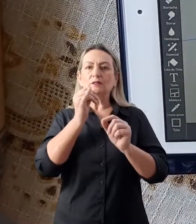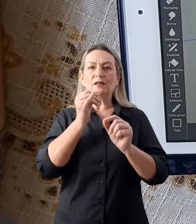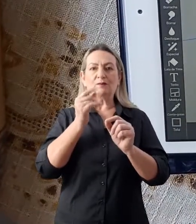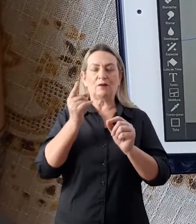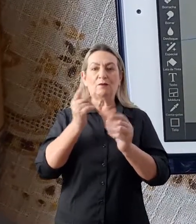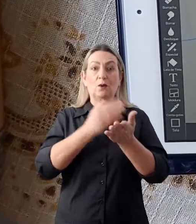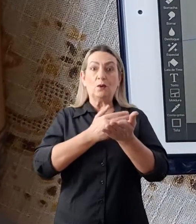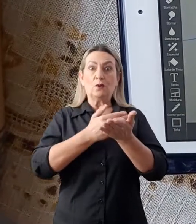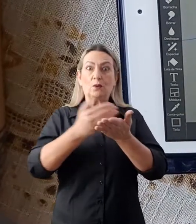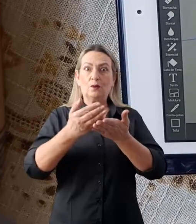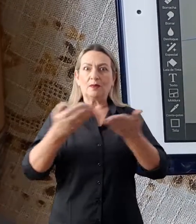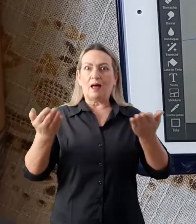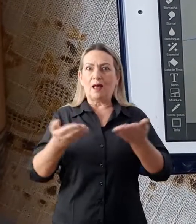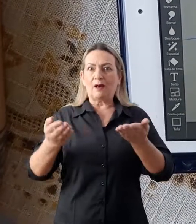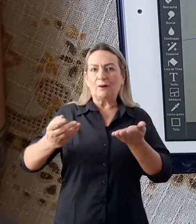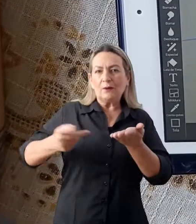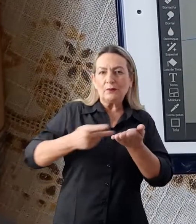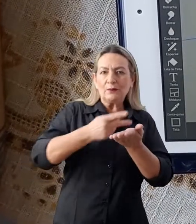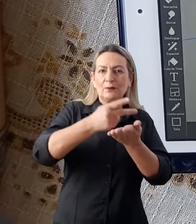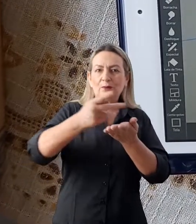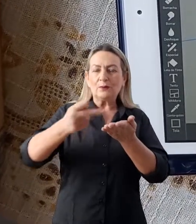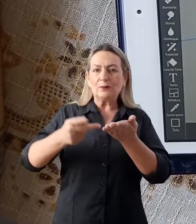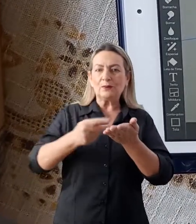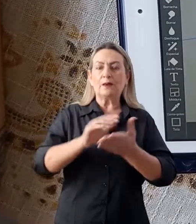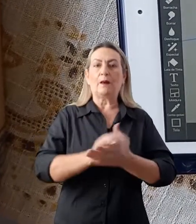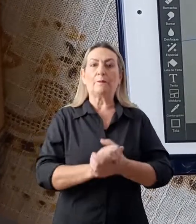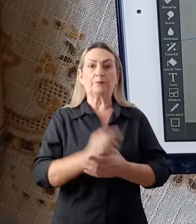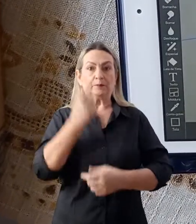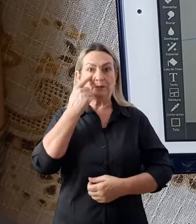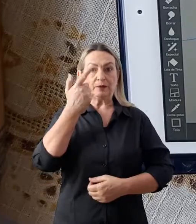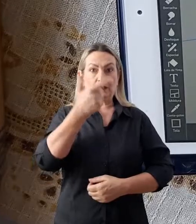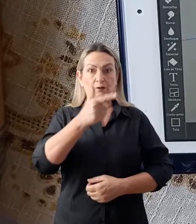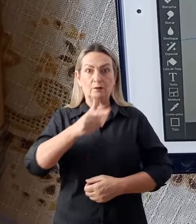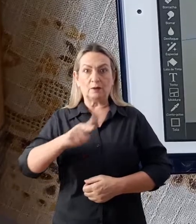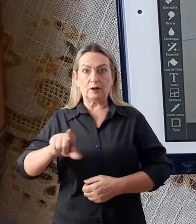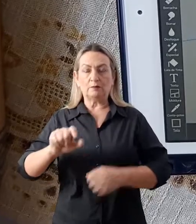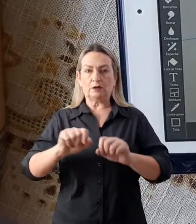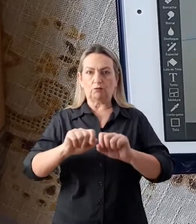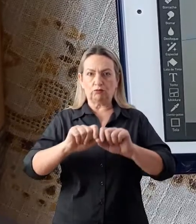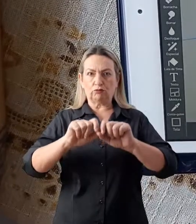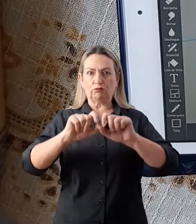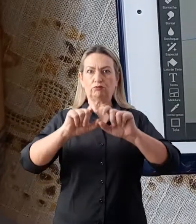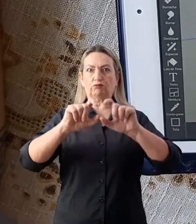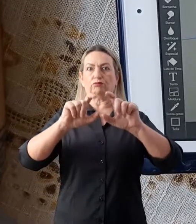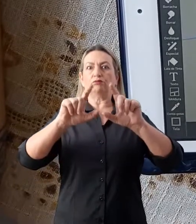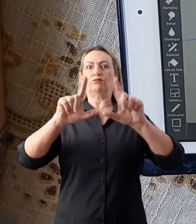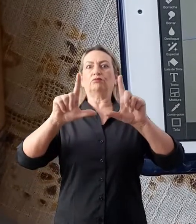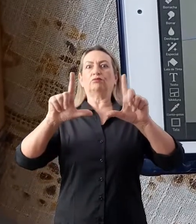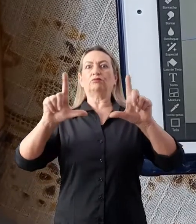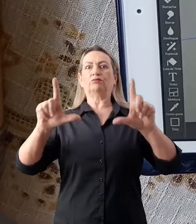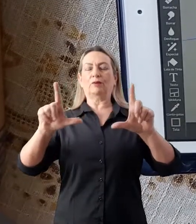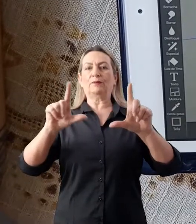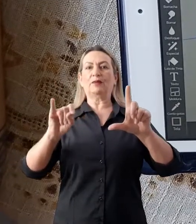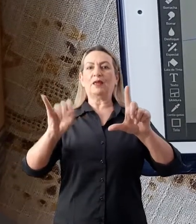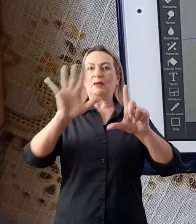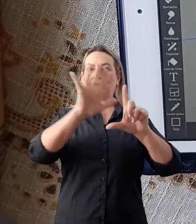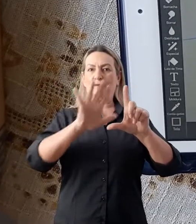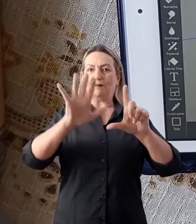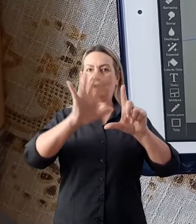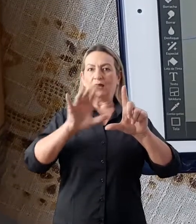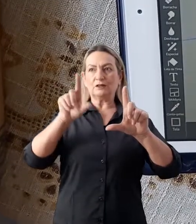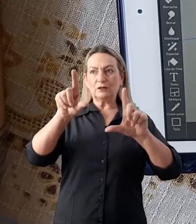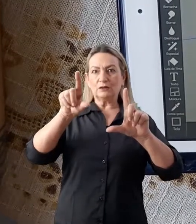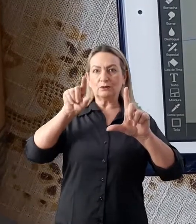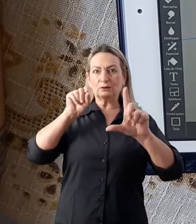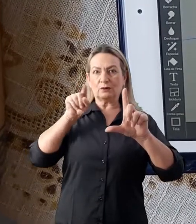vamos começar então. A gente vai colocar aqui, então só repetindo, você abriu a imagem, vem aqui,